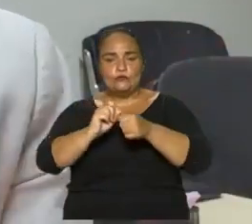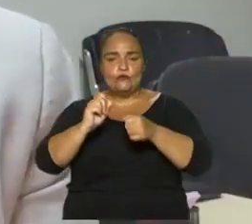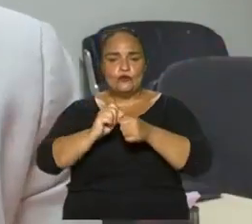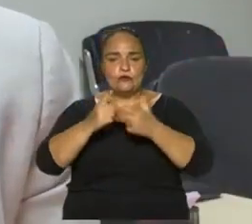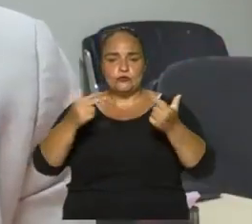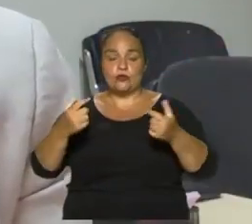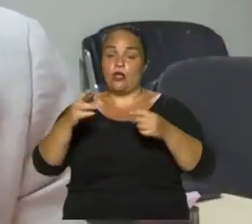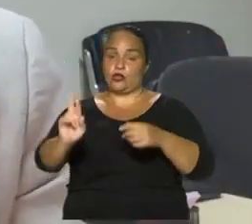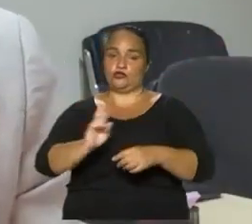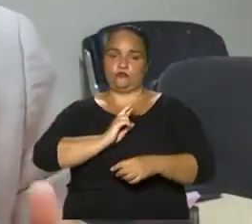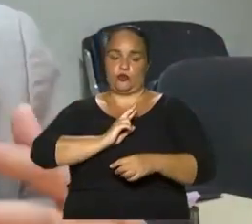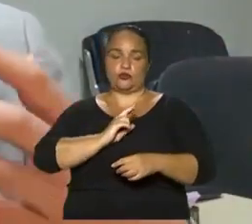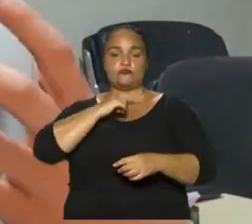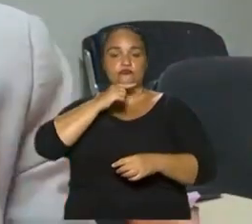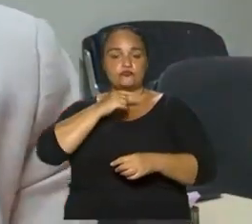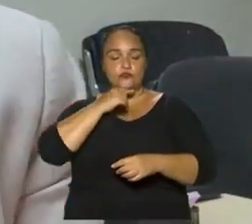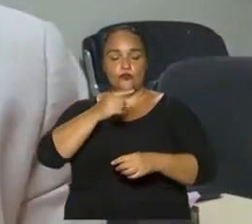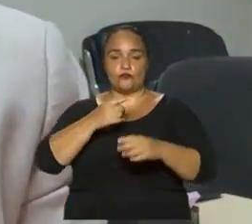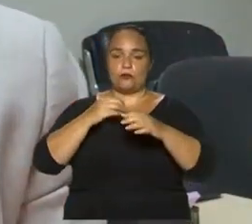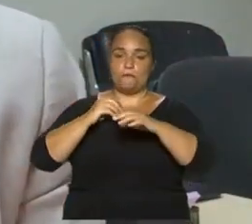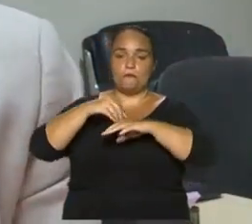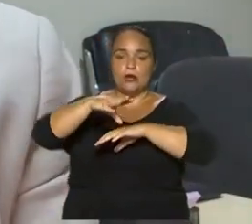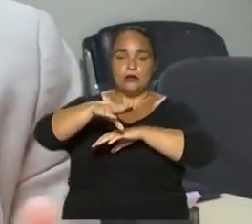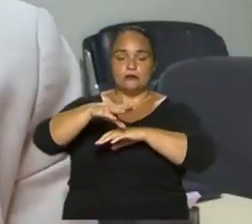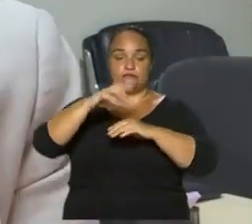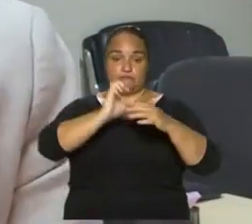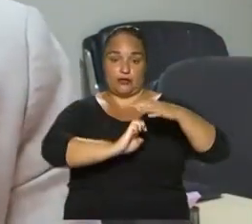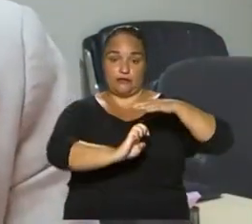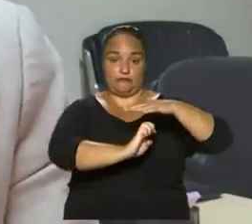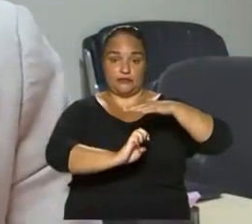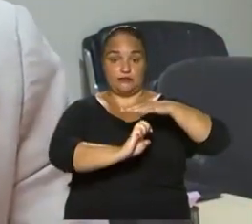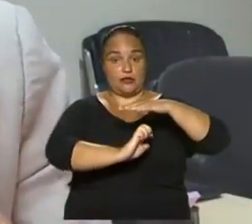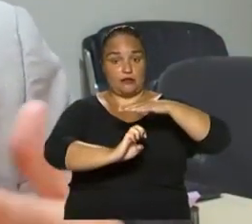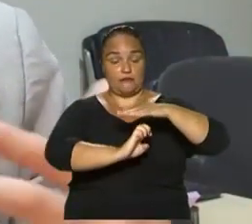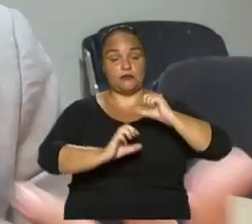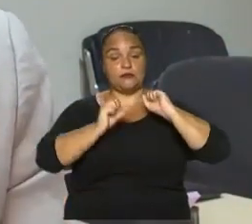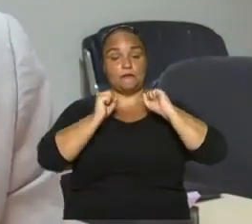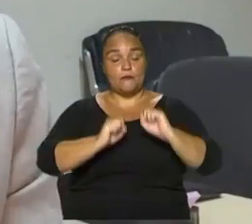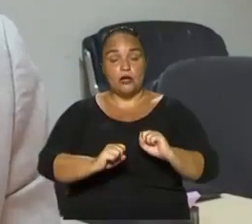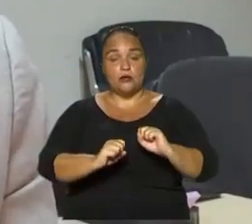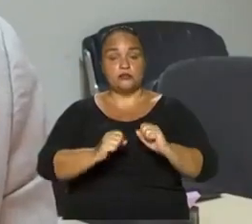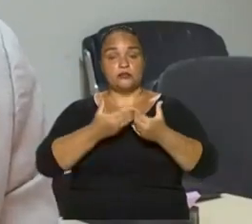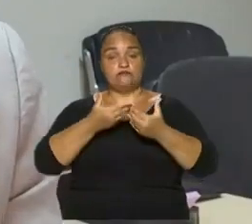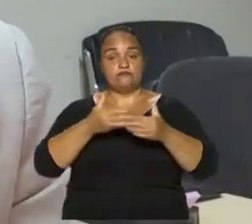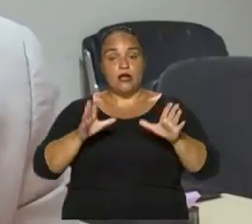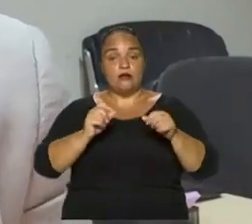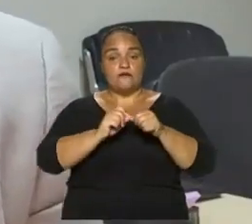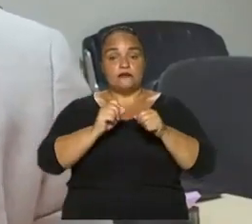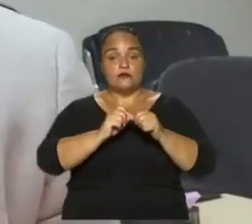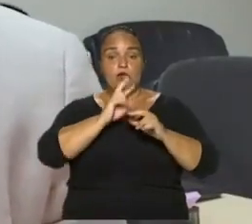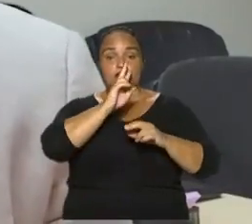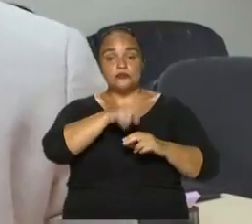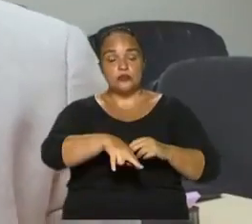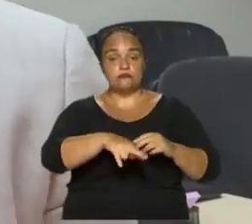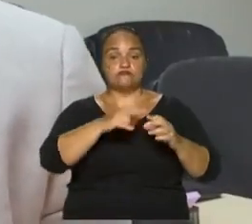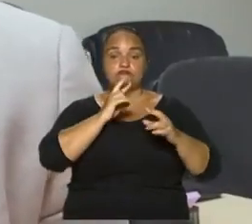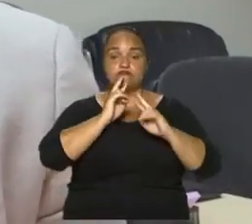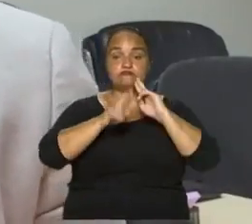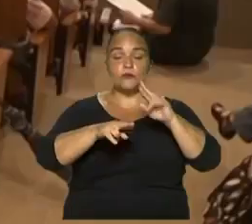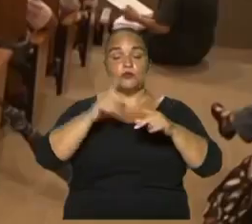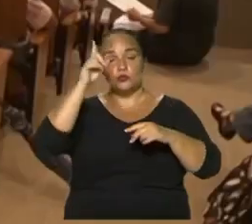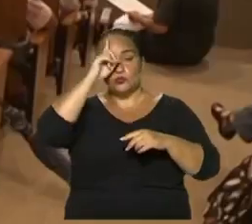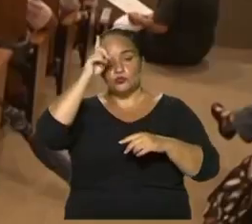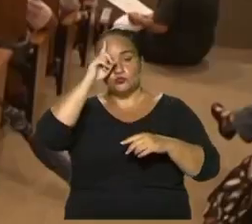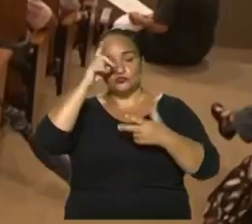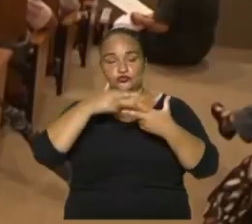ele responde aquela dúvida e manda para a empresa, para que a empresa possa aplicar o resultado daquela resposta no seu dia a